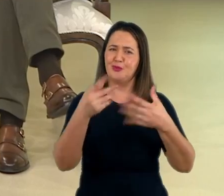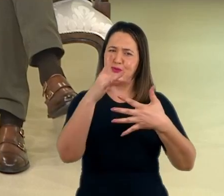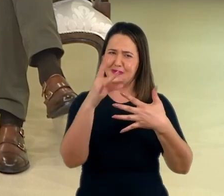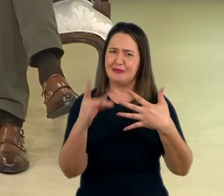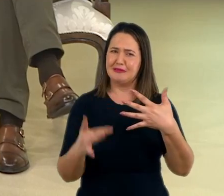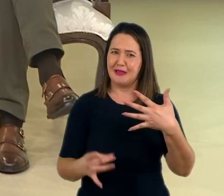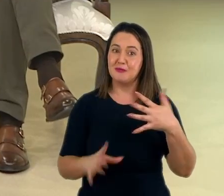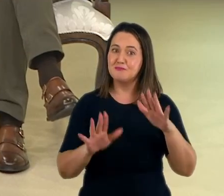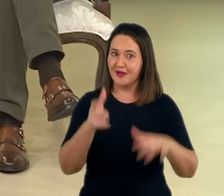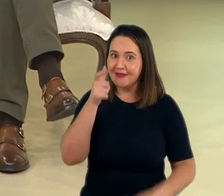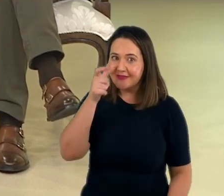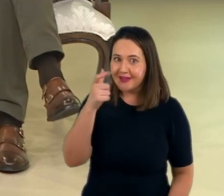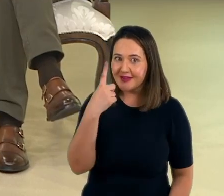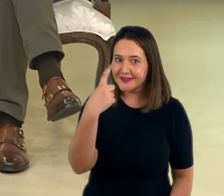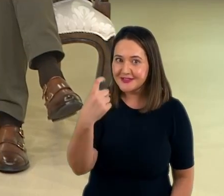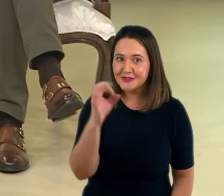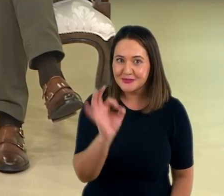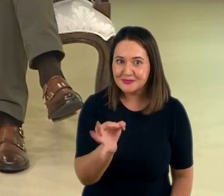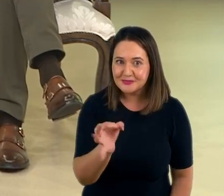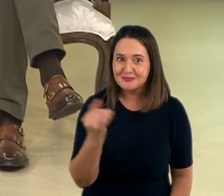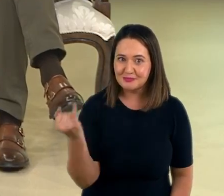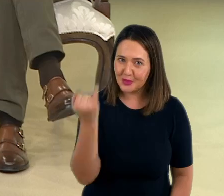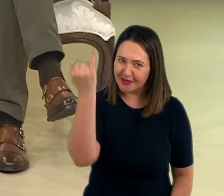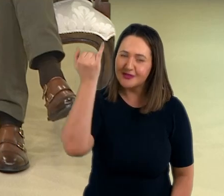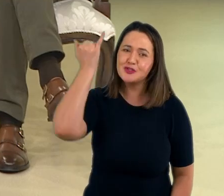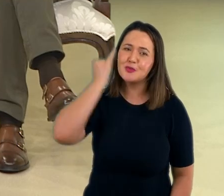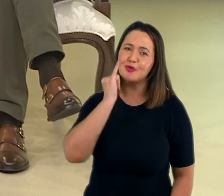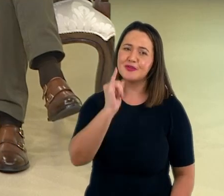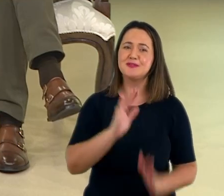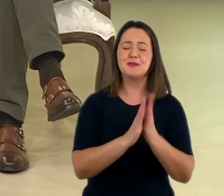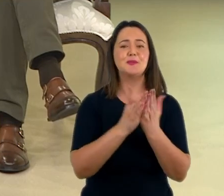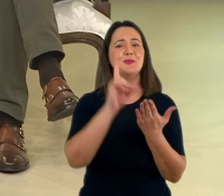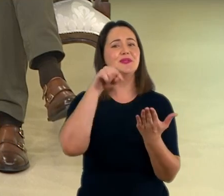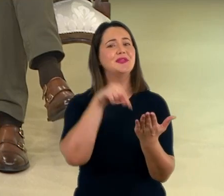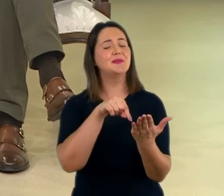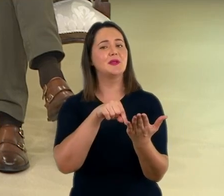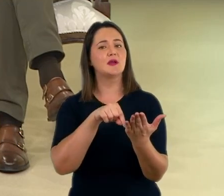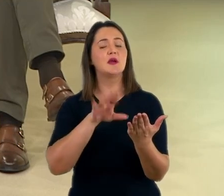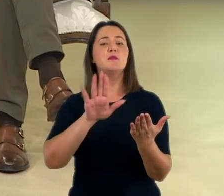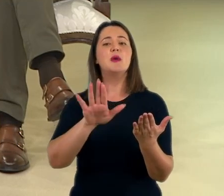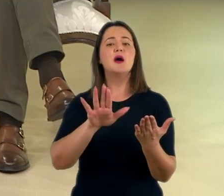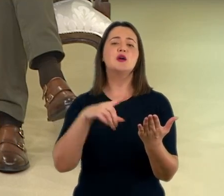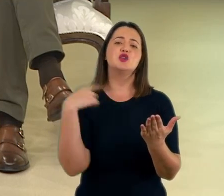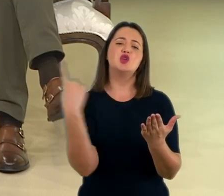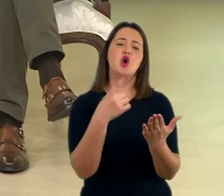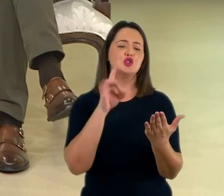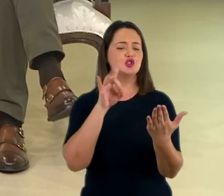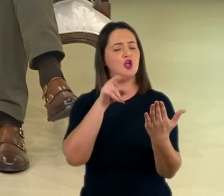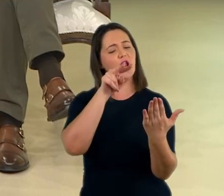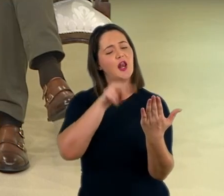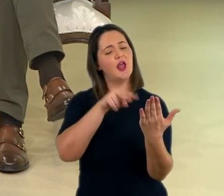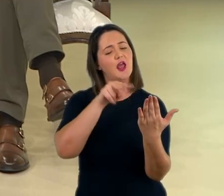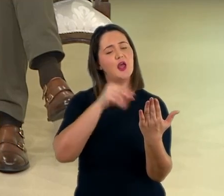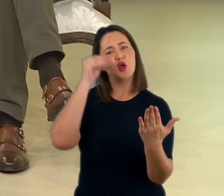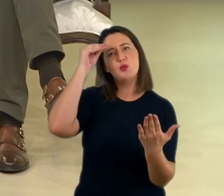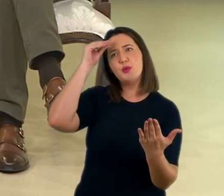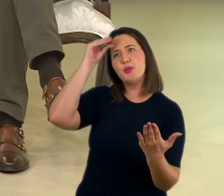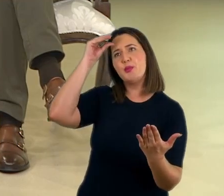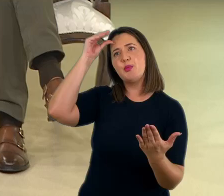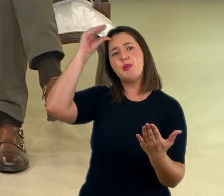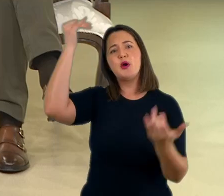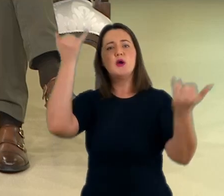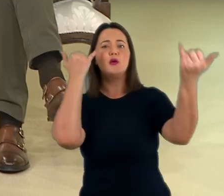muitos detalhes interessantes e importantes da profecia bíblica. Porém, mais do que simplesmente uma série